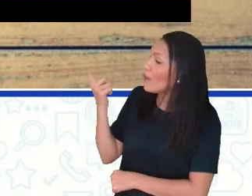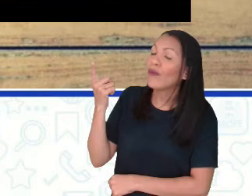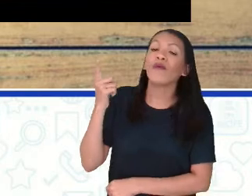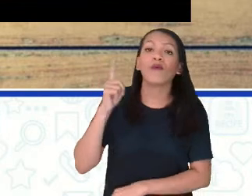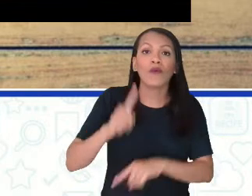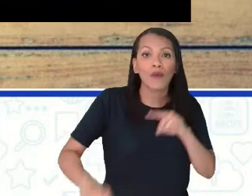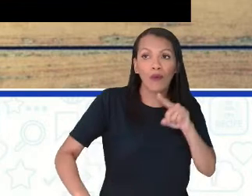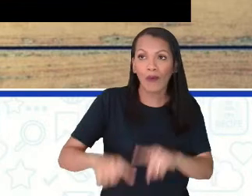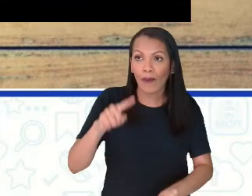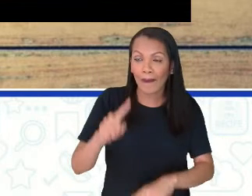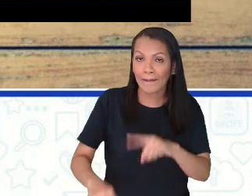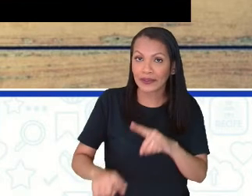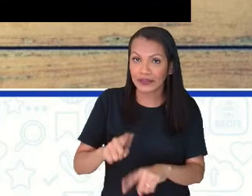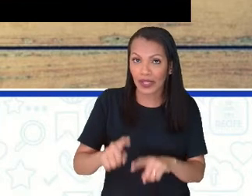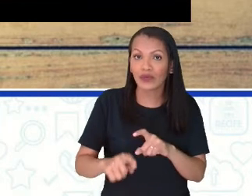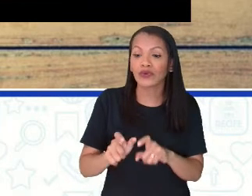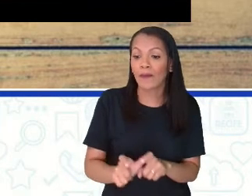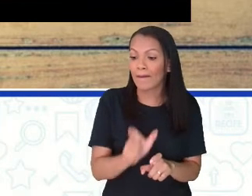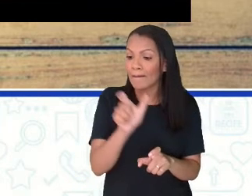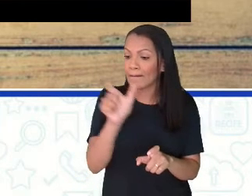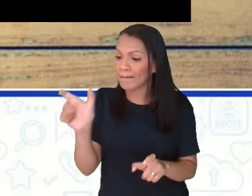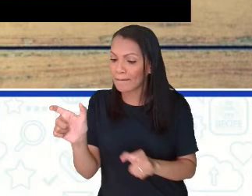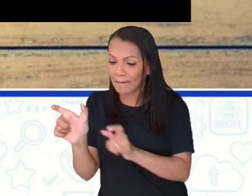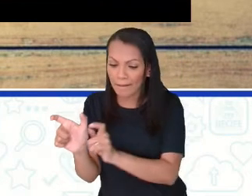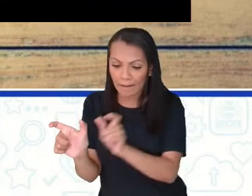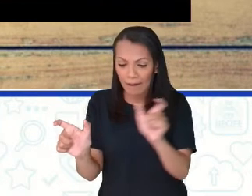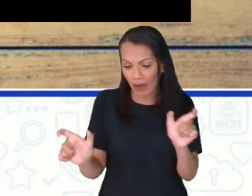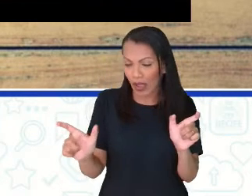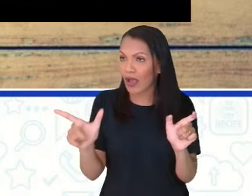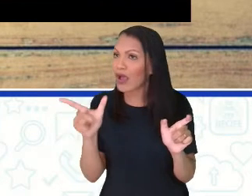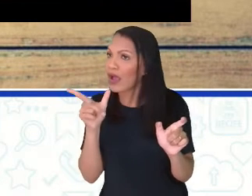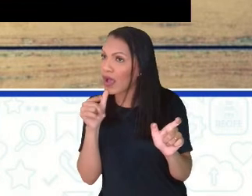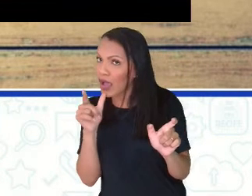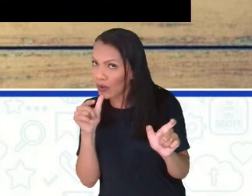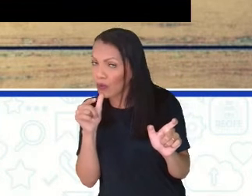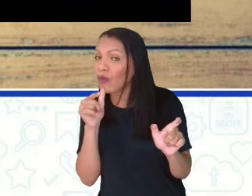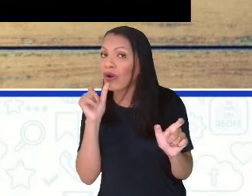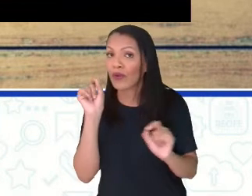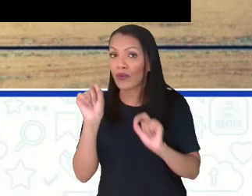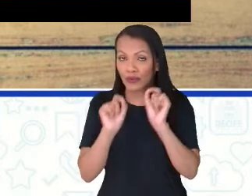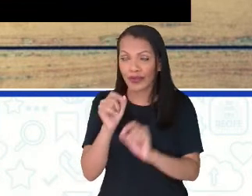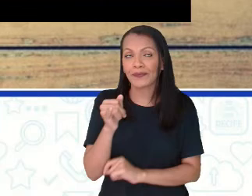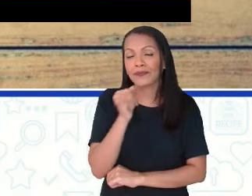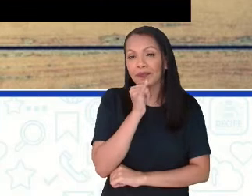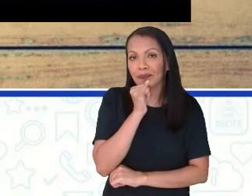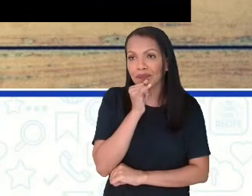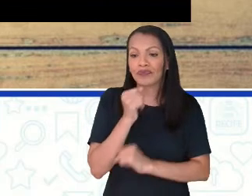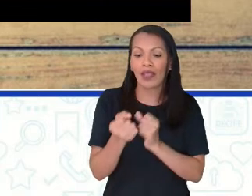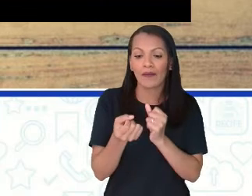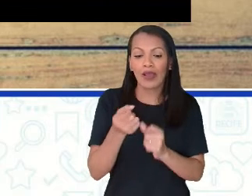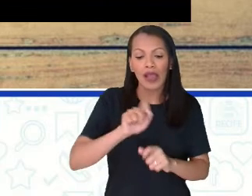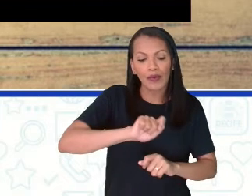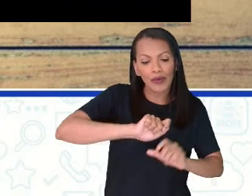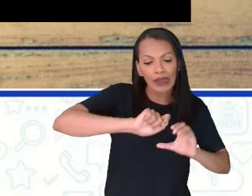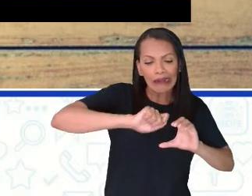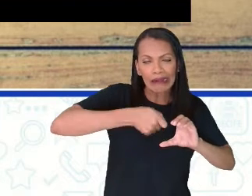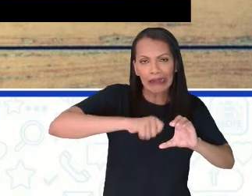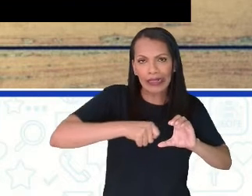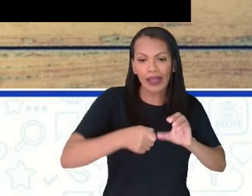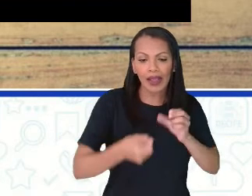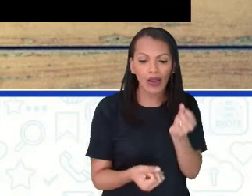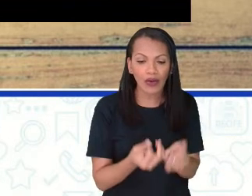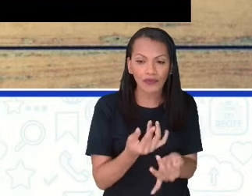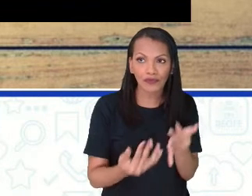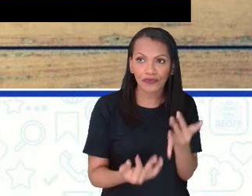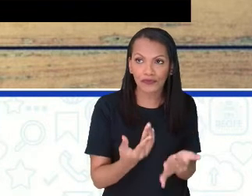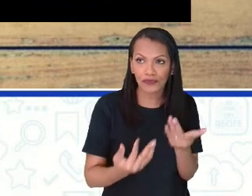dissolvido em um líquido. Neste caso, a mistura é fervida, o líquido evapora, é condensado e o